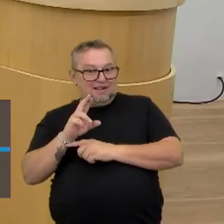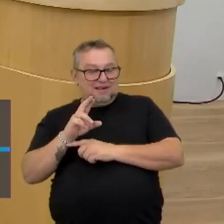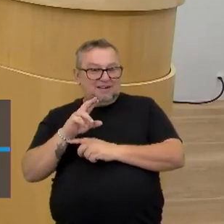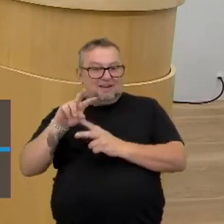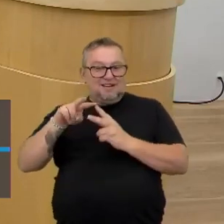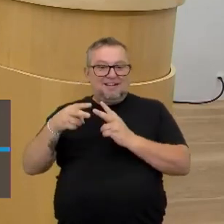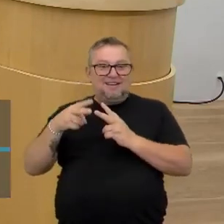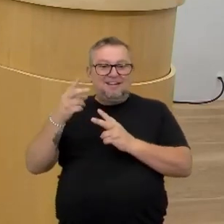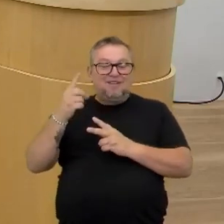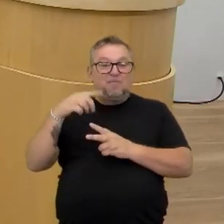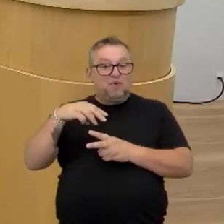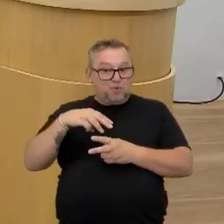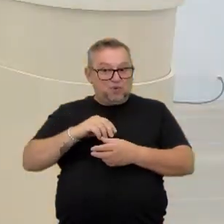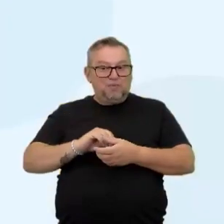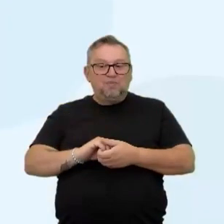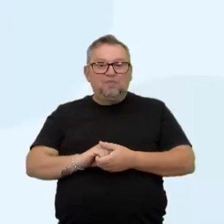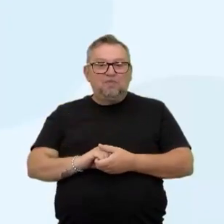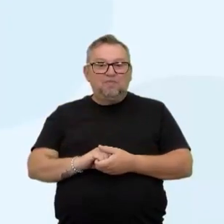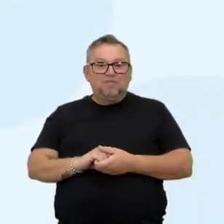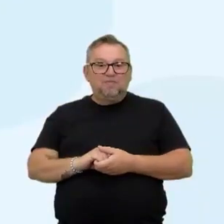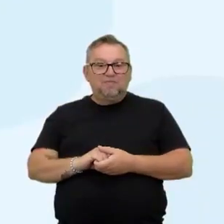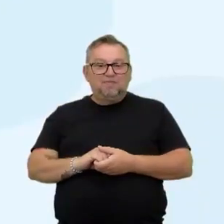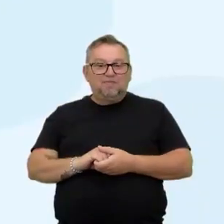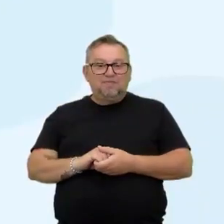pede ímpar? 1 minuto para vocês.